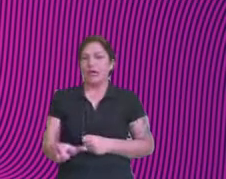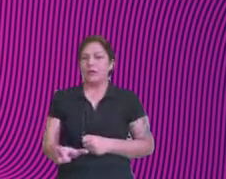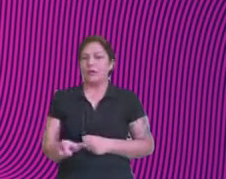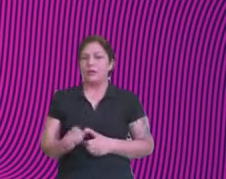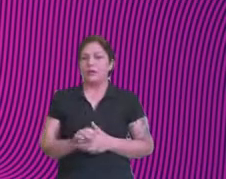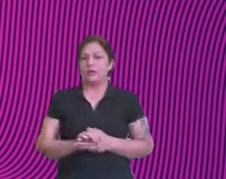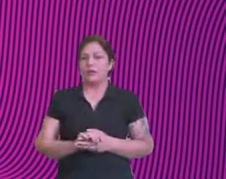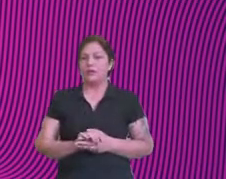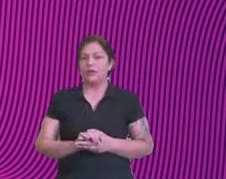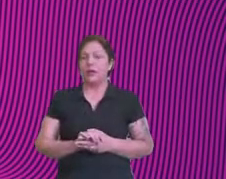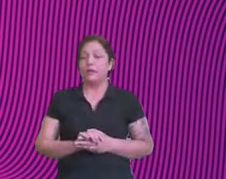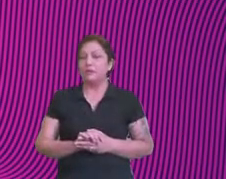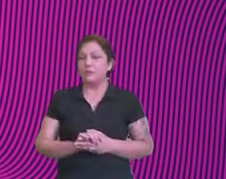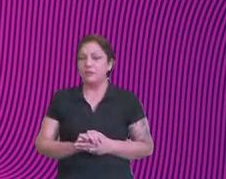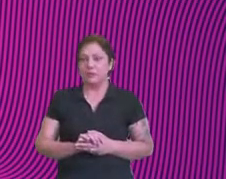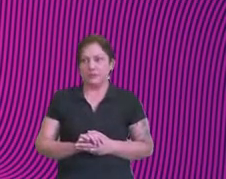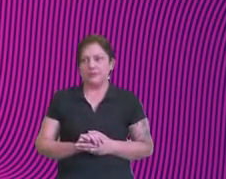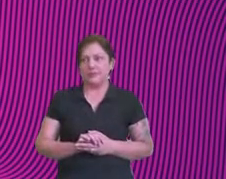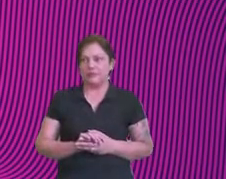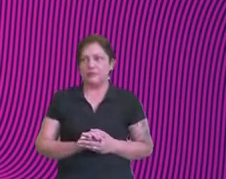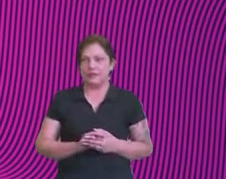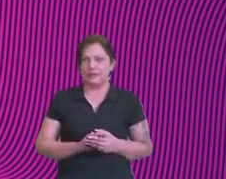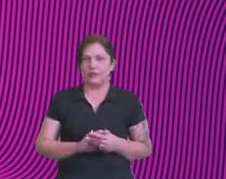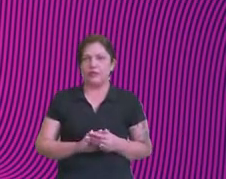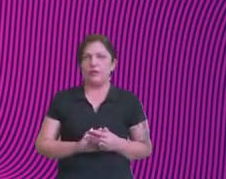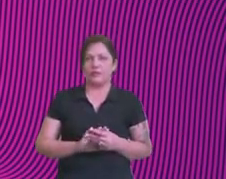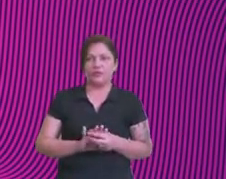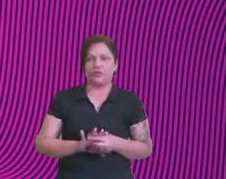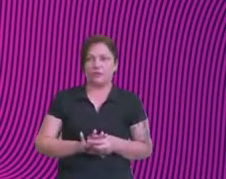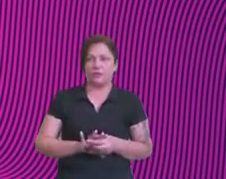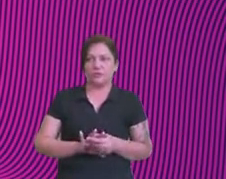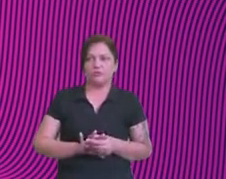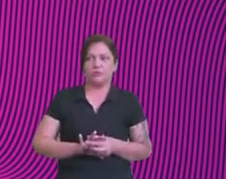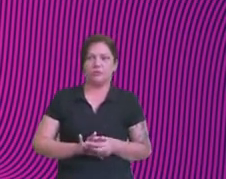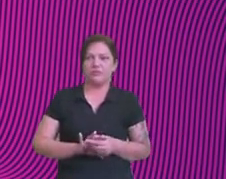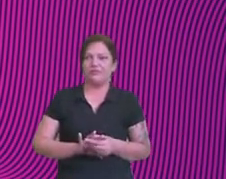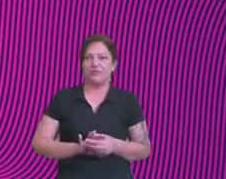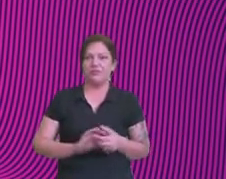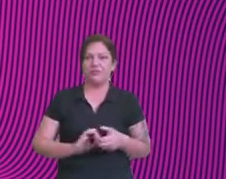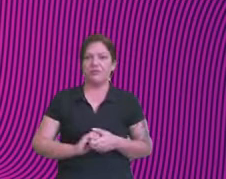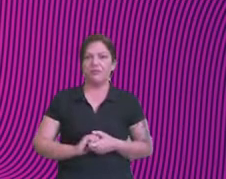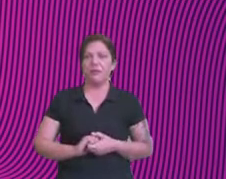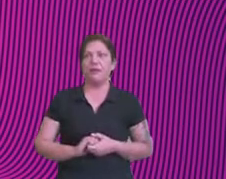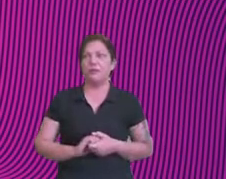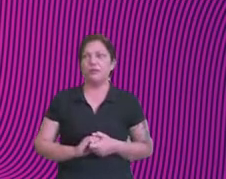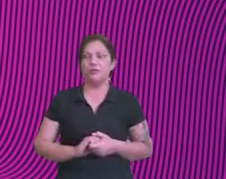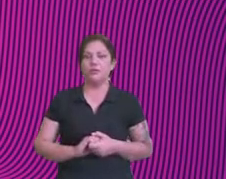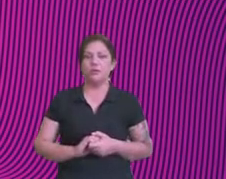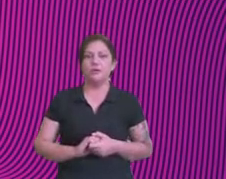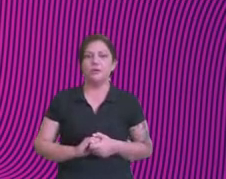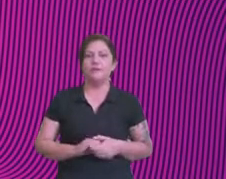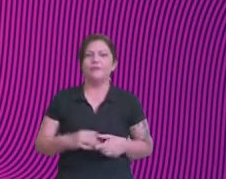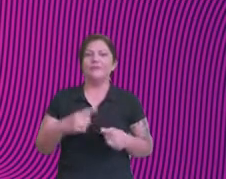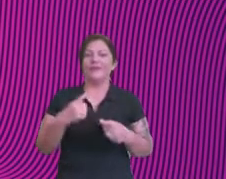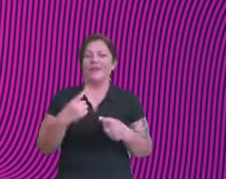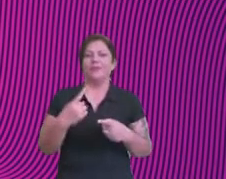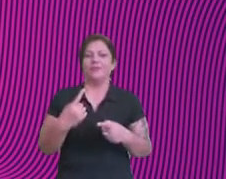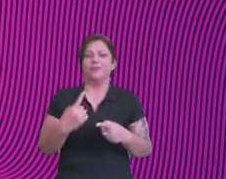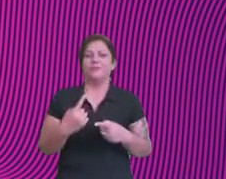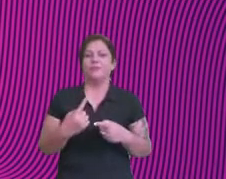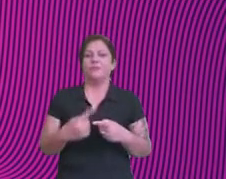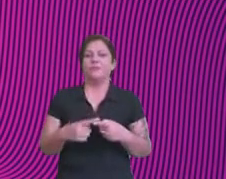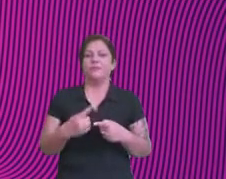de tratamento sistêmico, tá? E ainda em relação a esse tratamento sistêmico, eu queria chamar a